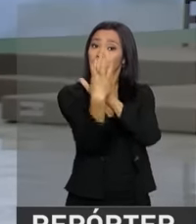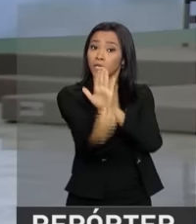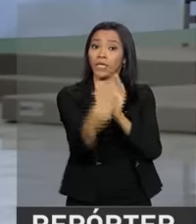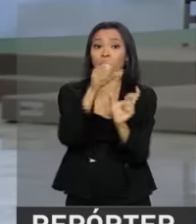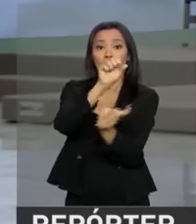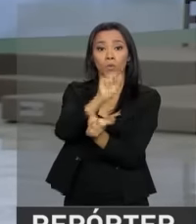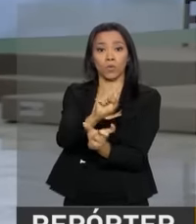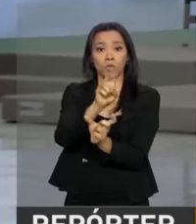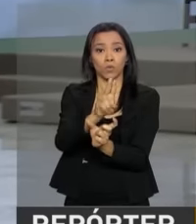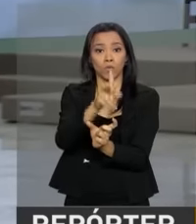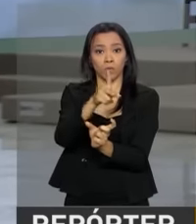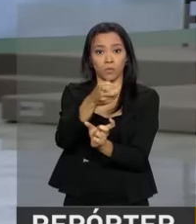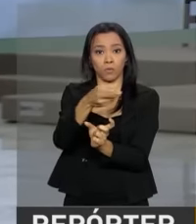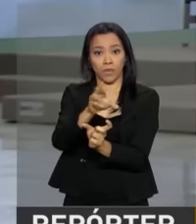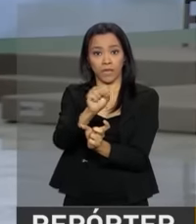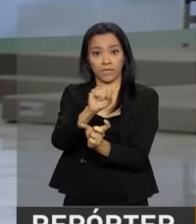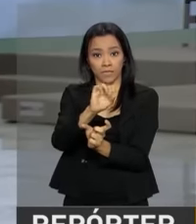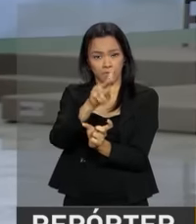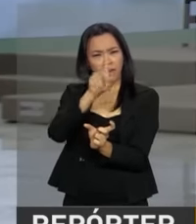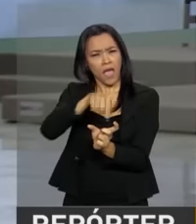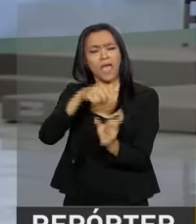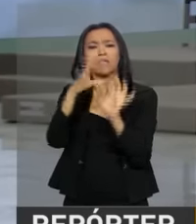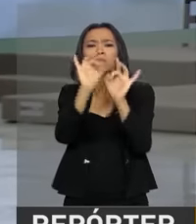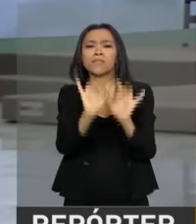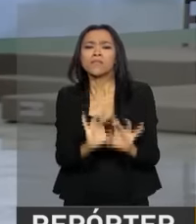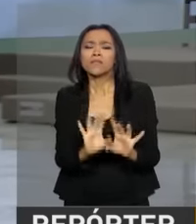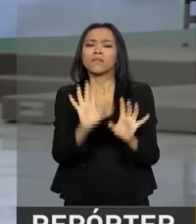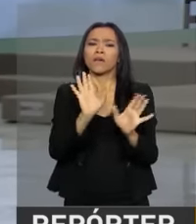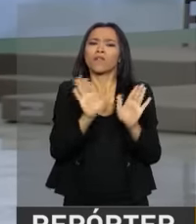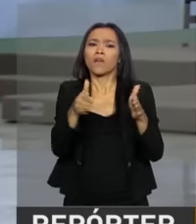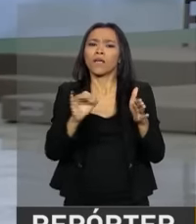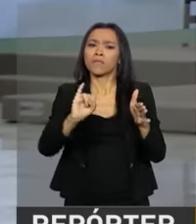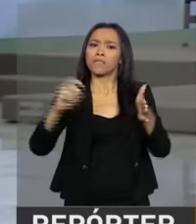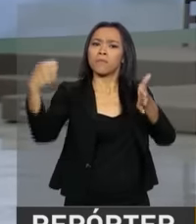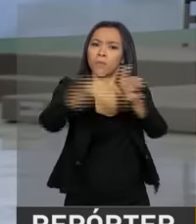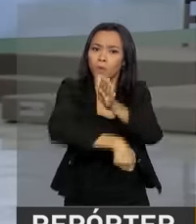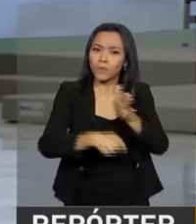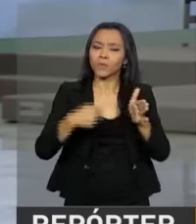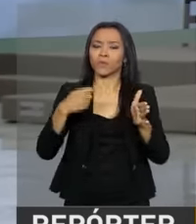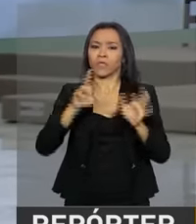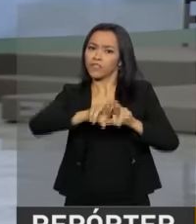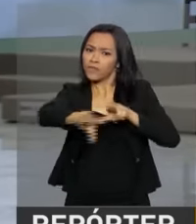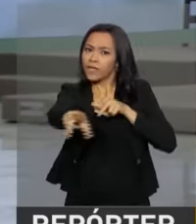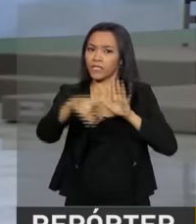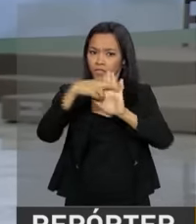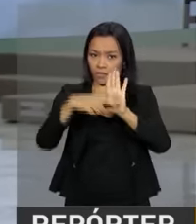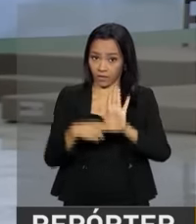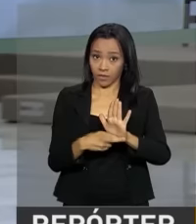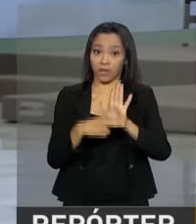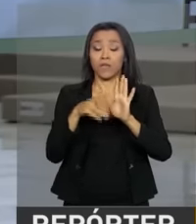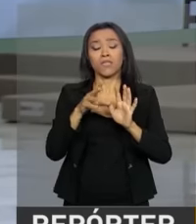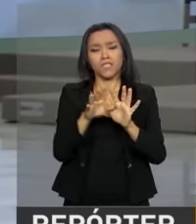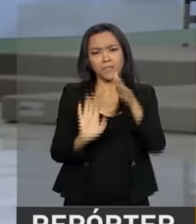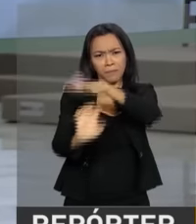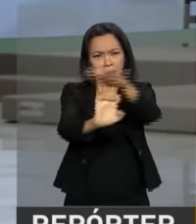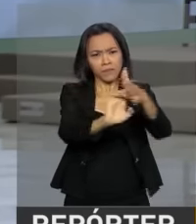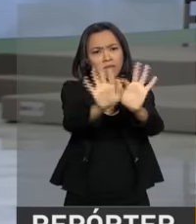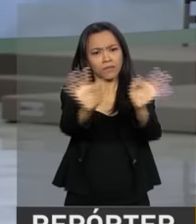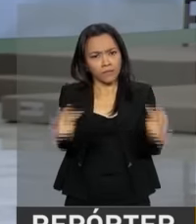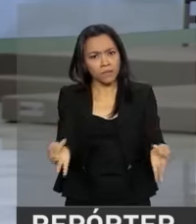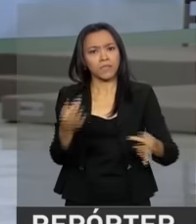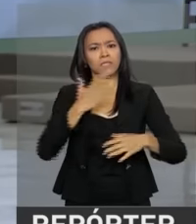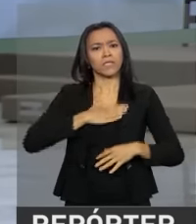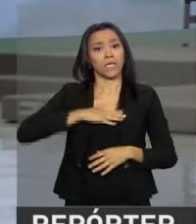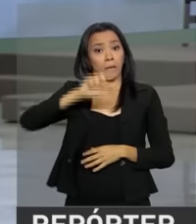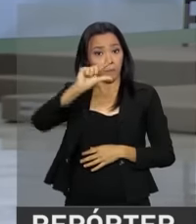regime especial de tributação com menos burocracia para microempresas e empresas de pequeno porte o presidente Michel Temer sanciona